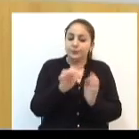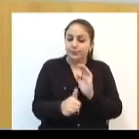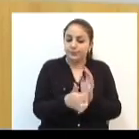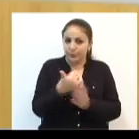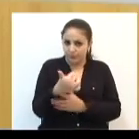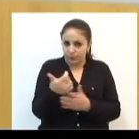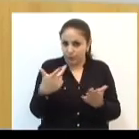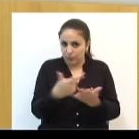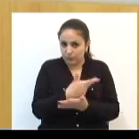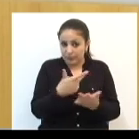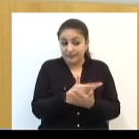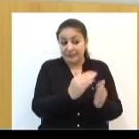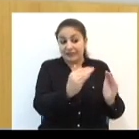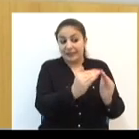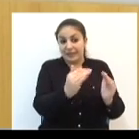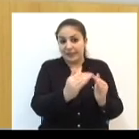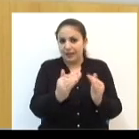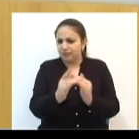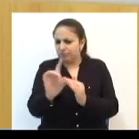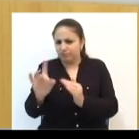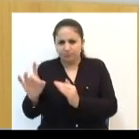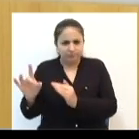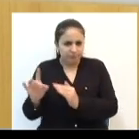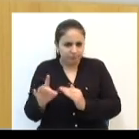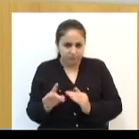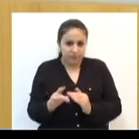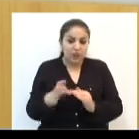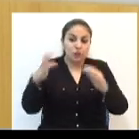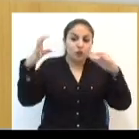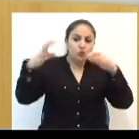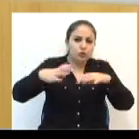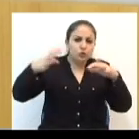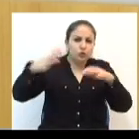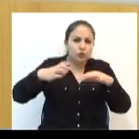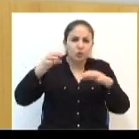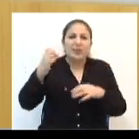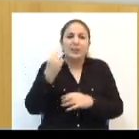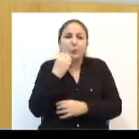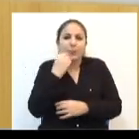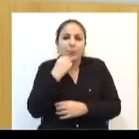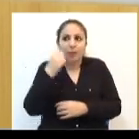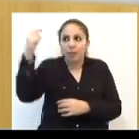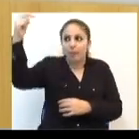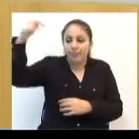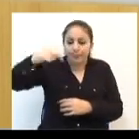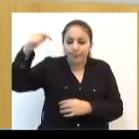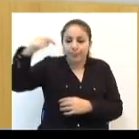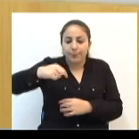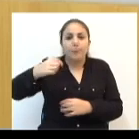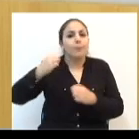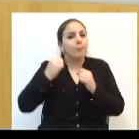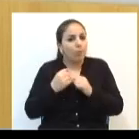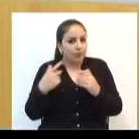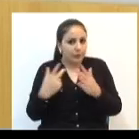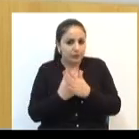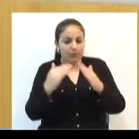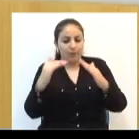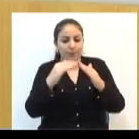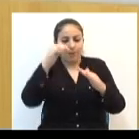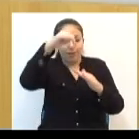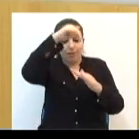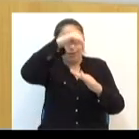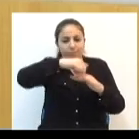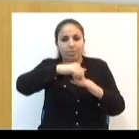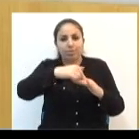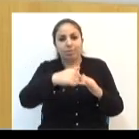pode acontecer na casa de cada um, de destelhar, de vir uma chuva de granizo, de marcar um carro. Essa é a primeira coisa que a gente tem que estar